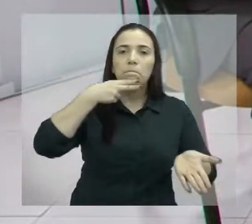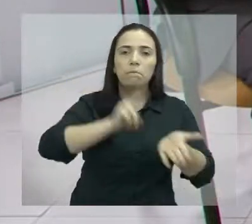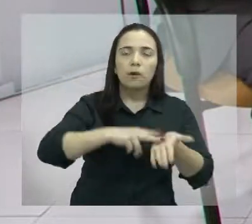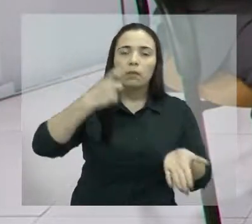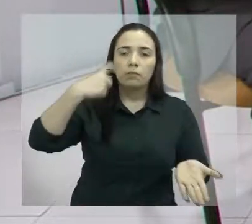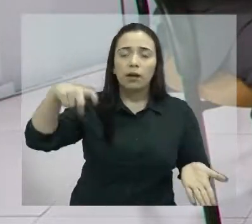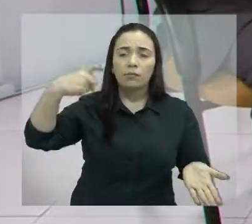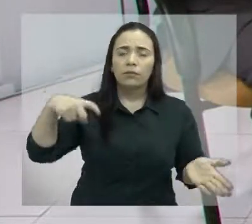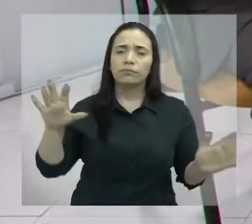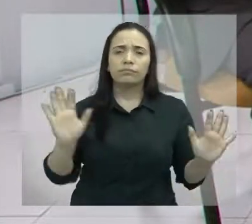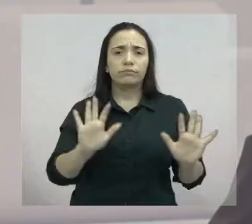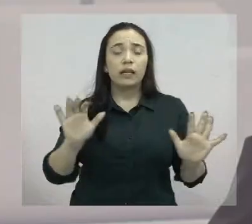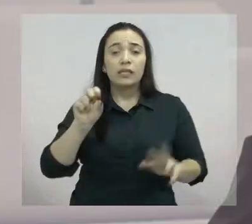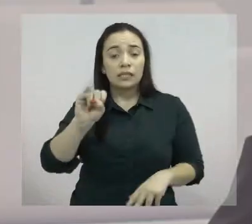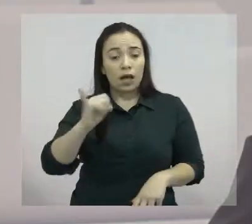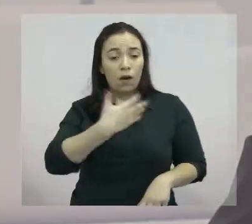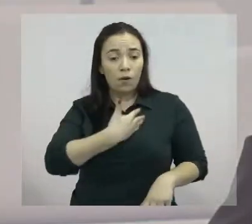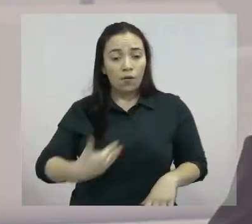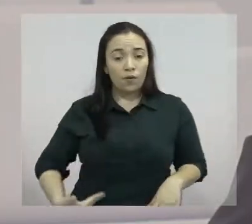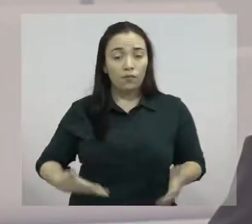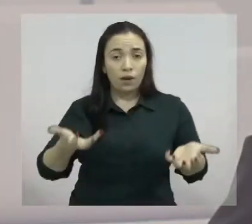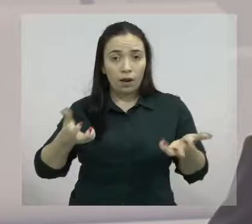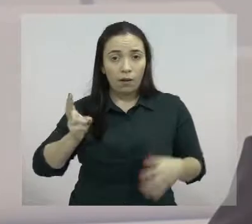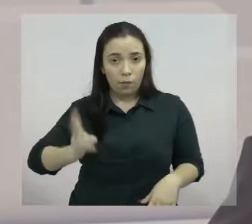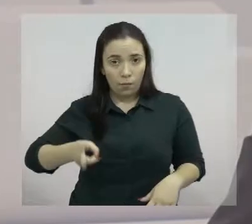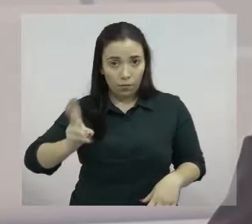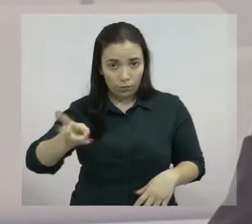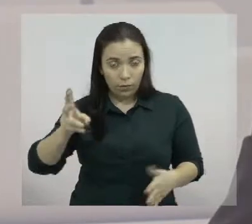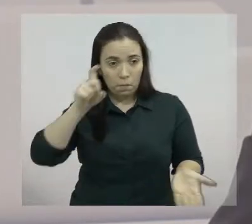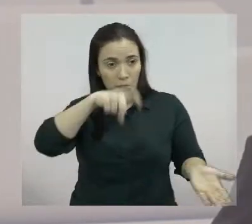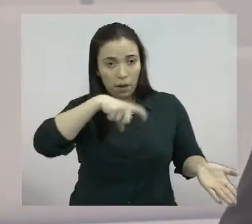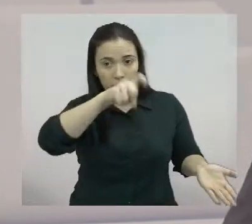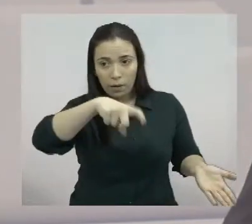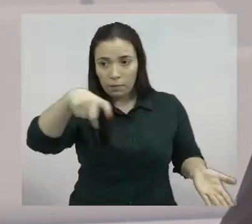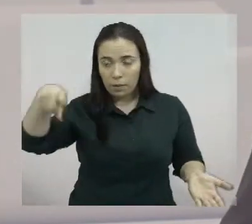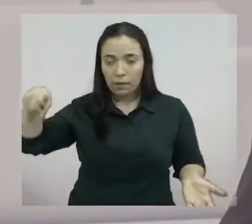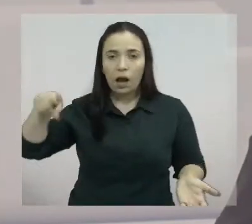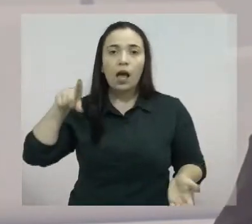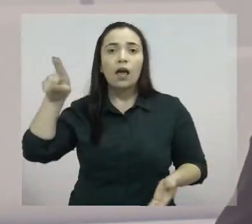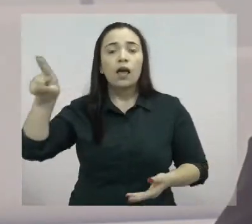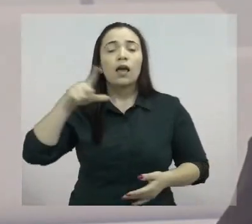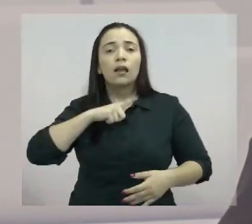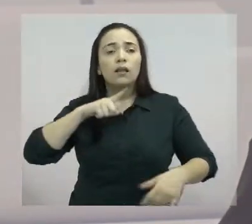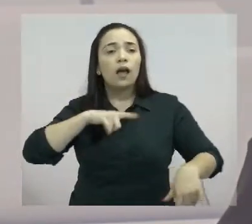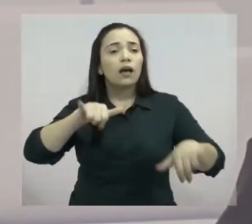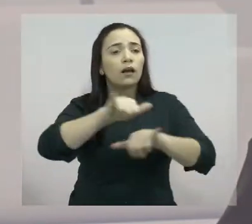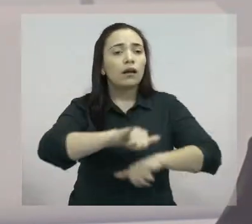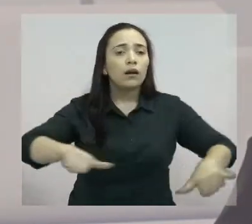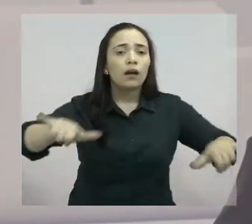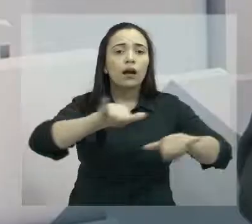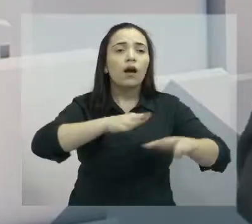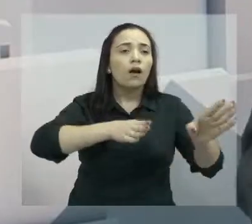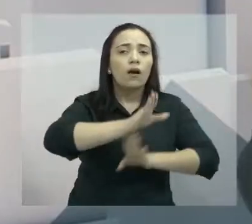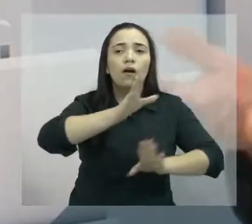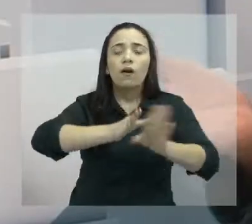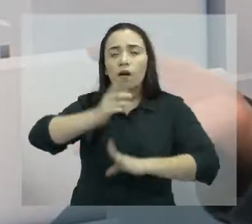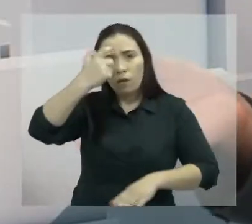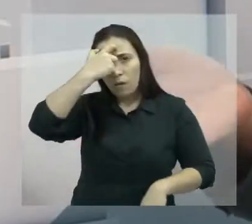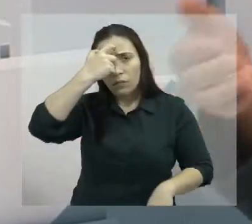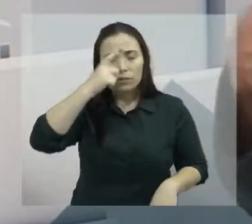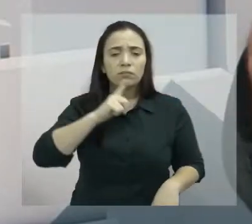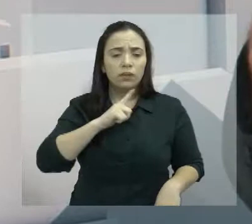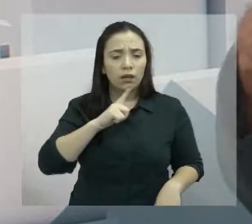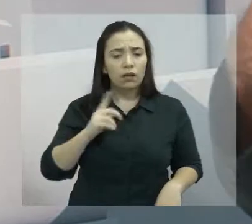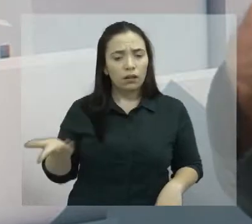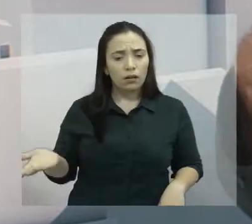contrário. Se os governos quisessem continuar com a indústria da multa, eles não moveriam campanha nenhuma para não haver infração, não é isso? Pois é,